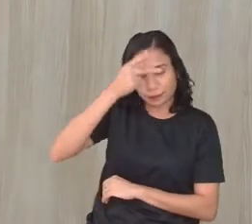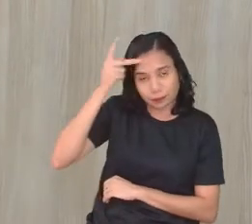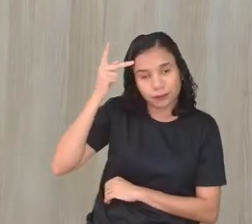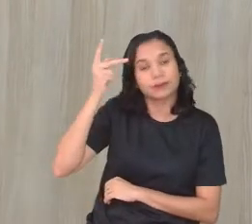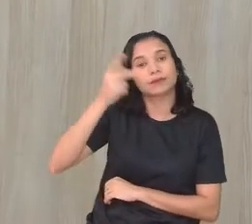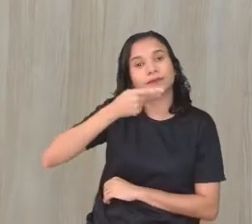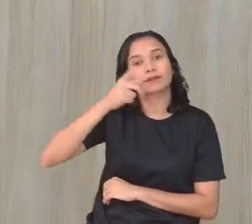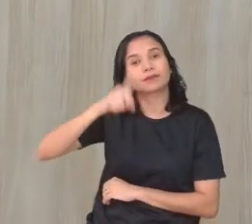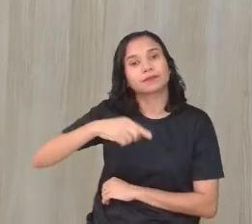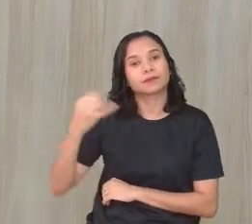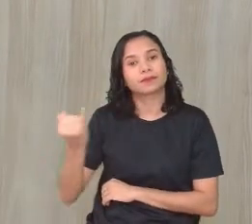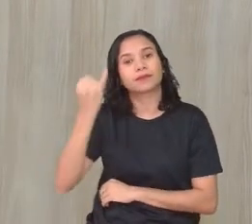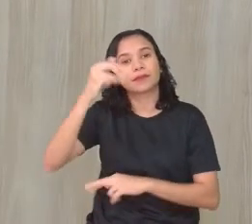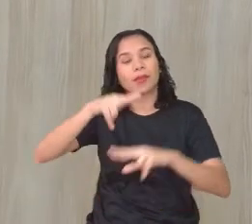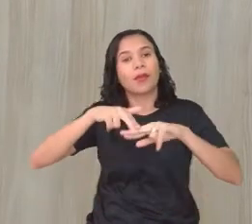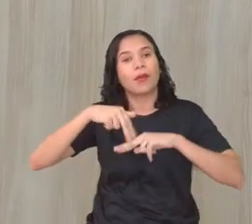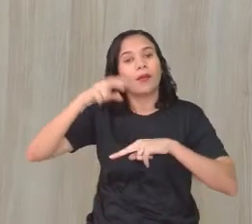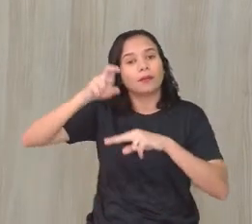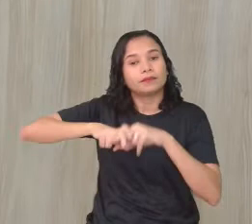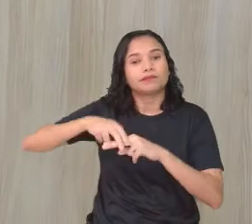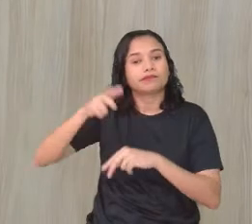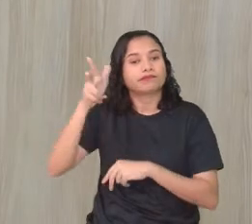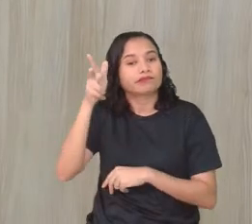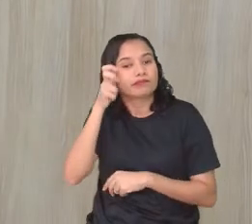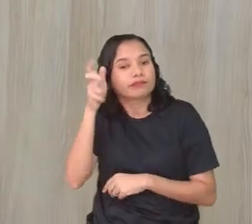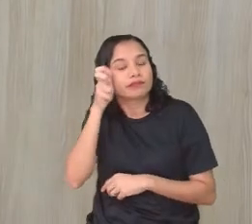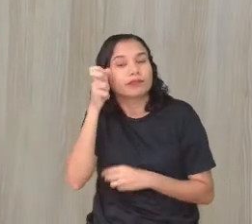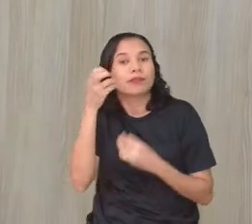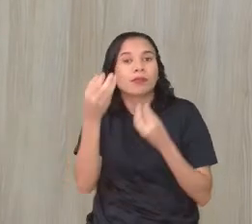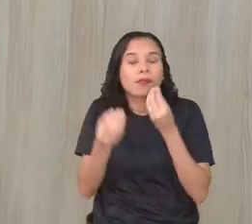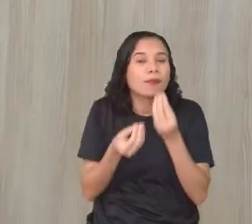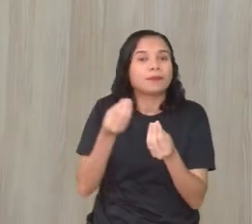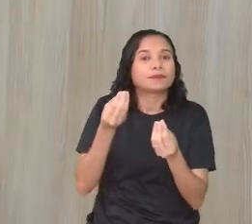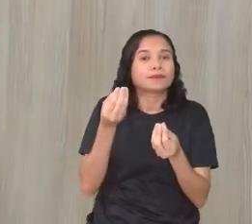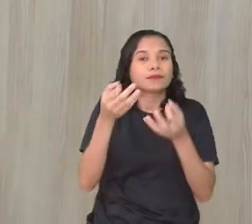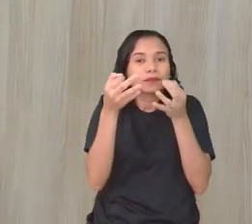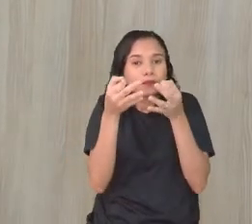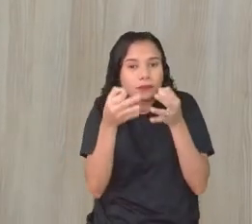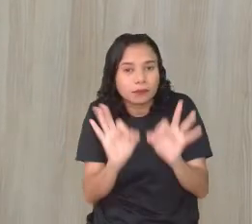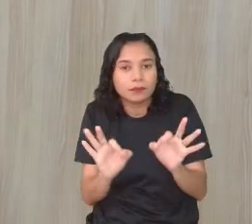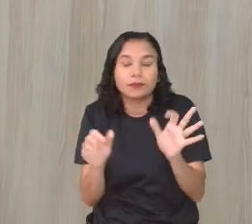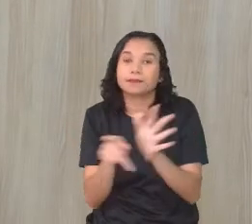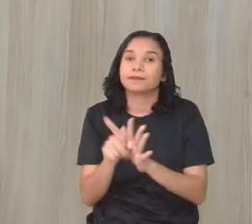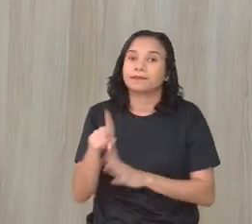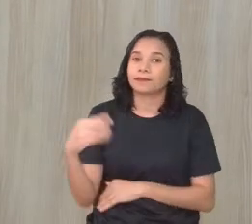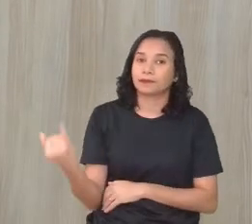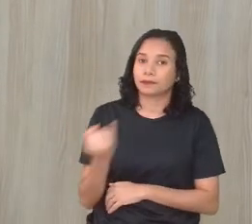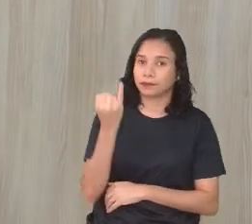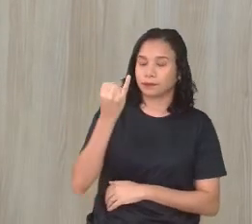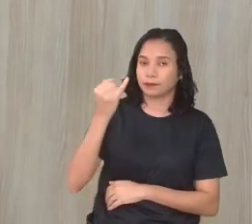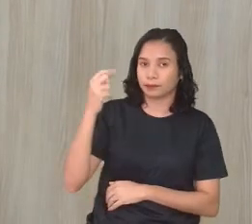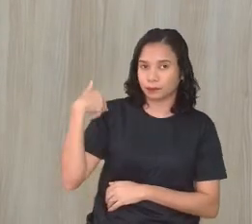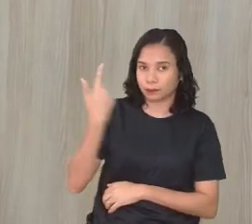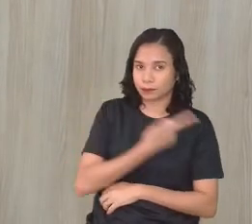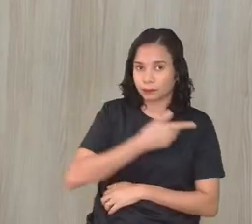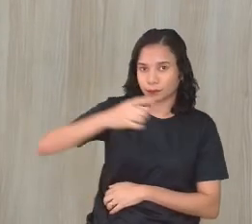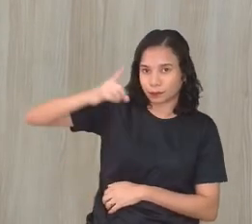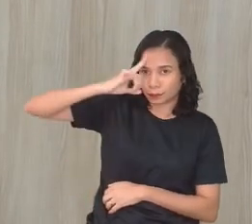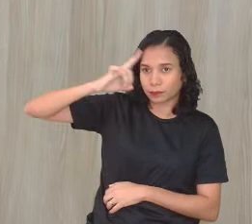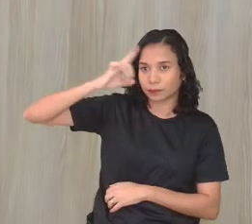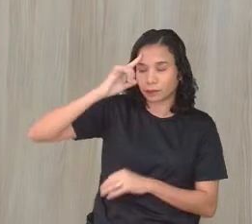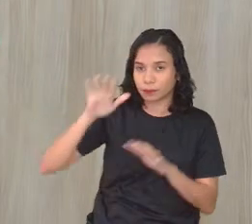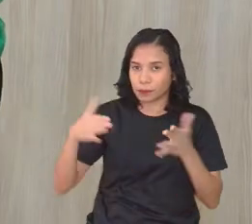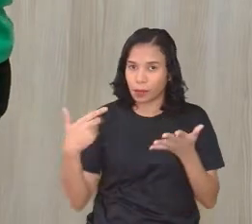muito importante. Então, uma escuta, não é? De forma correta, é muito importante para o nosso dia a dia.